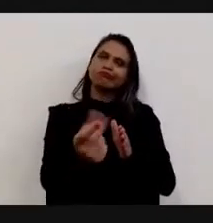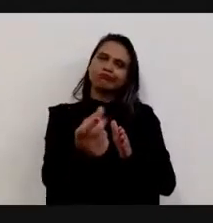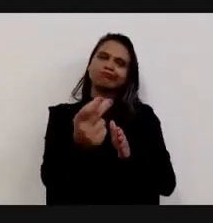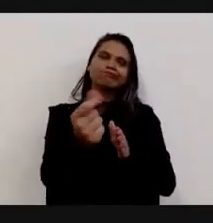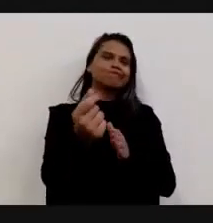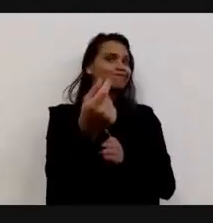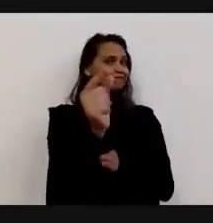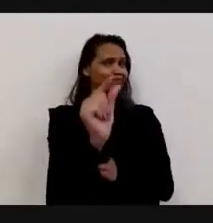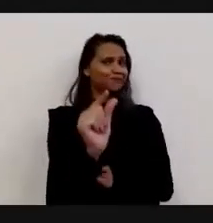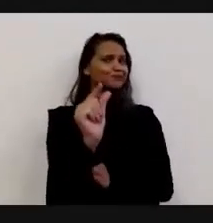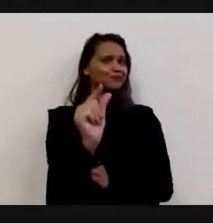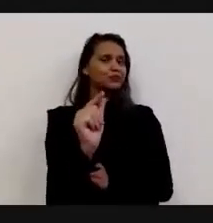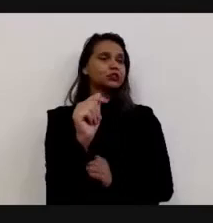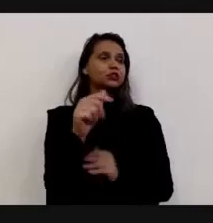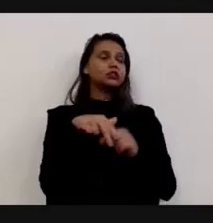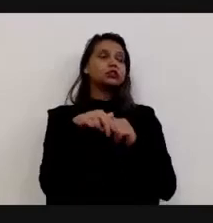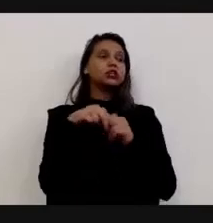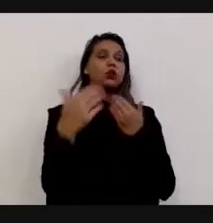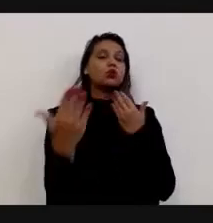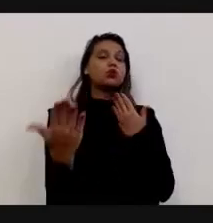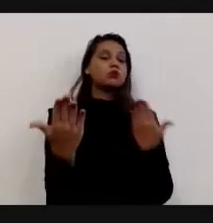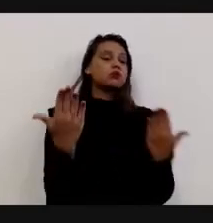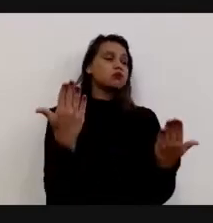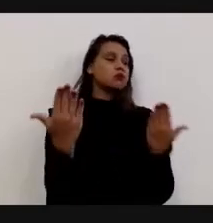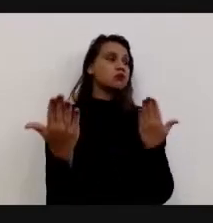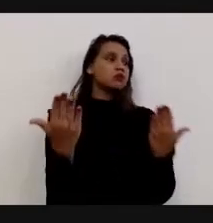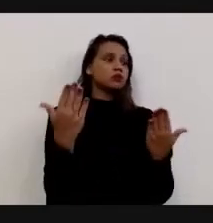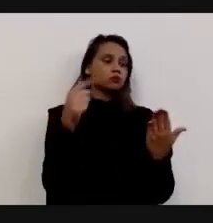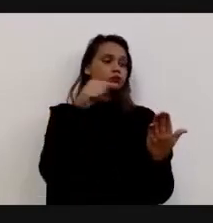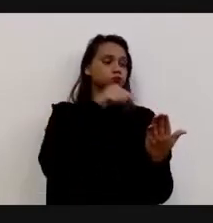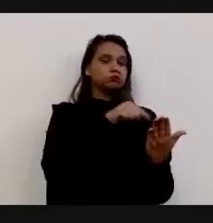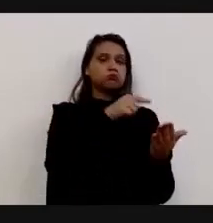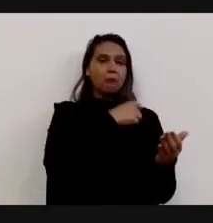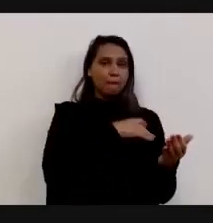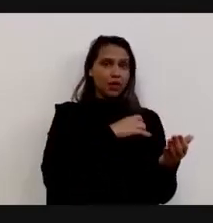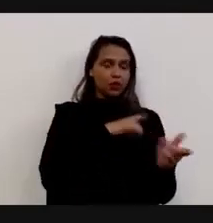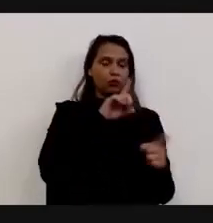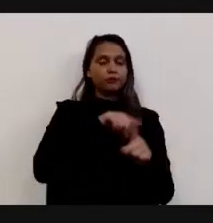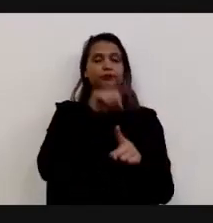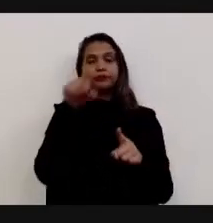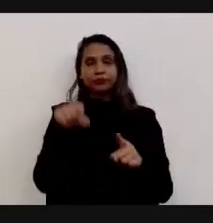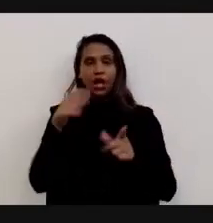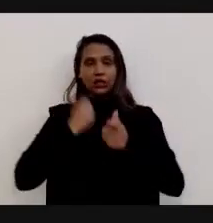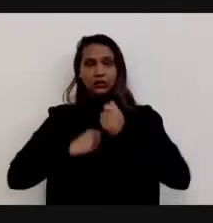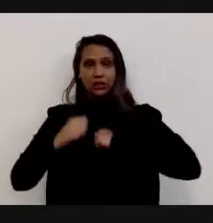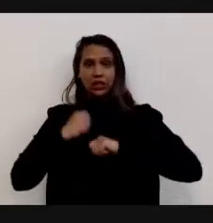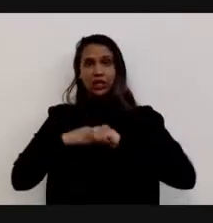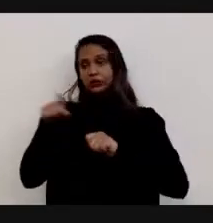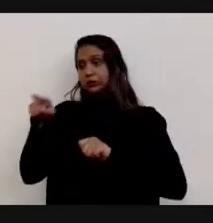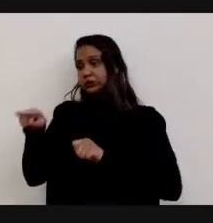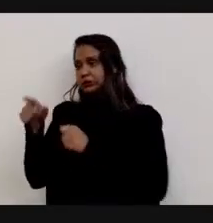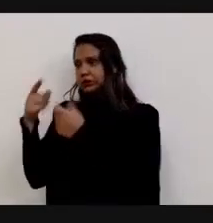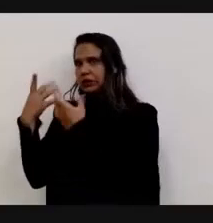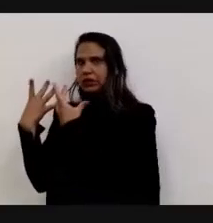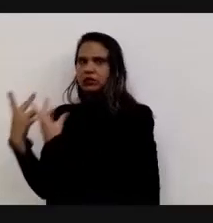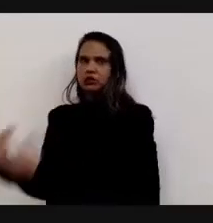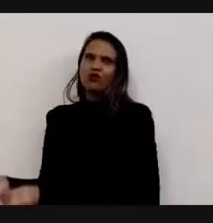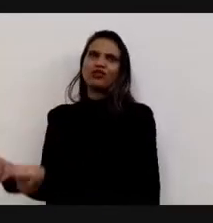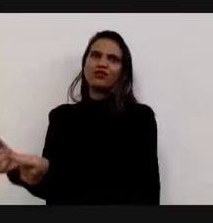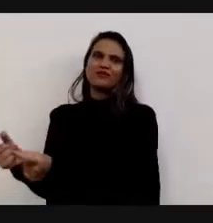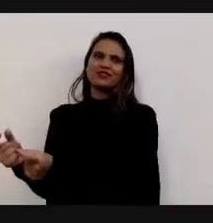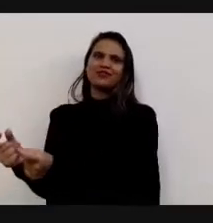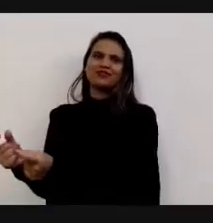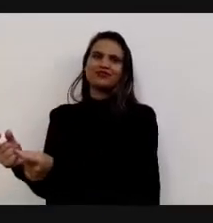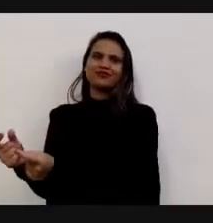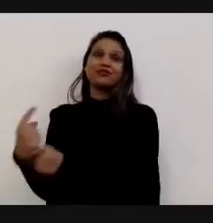existe uma relação entre a ansiedade, o medo e o esgotamento, porque a própria química da ansiedade esgota a